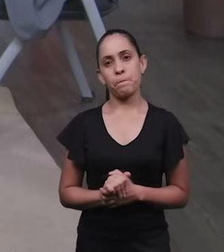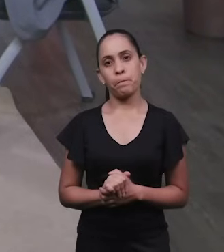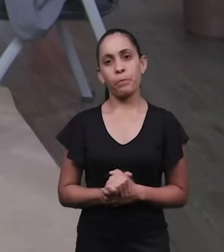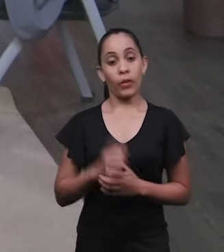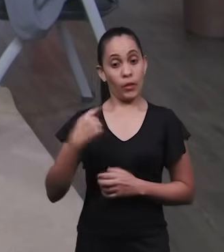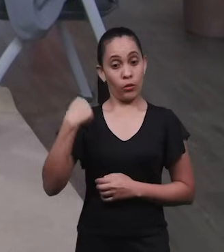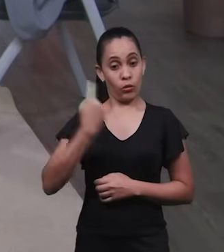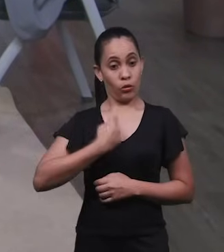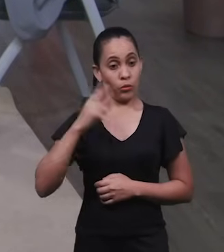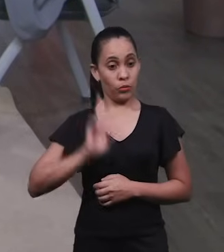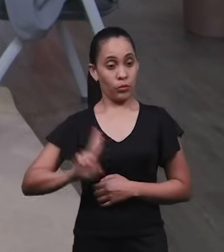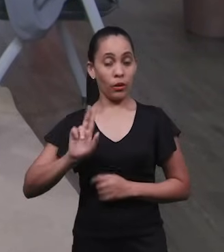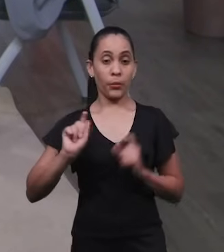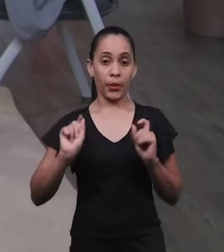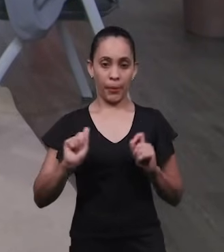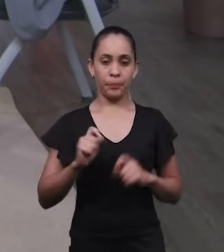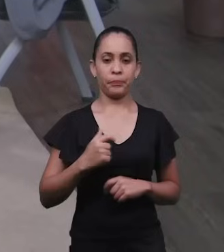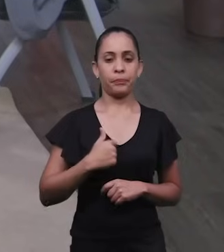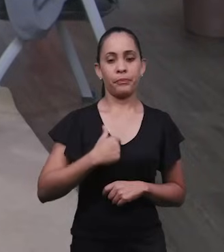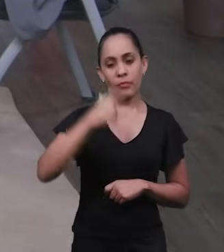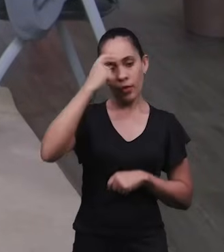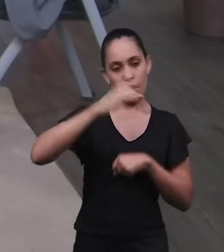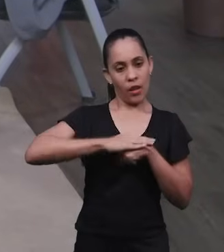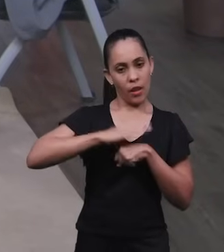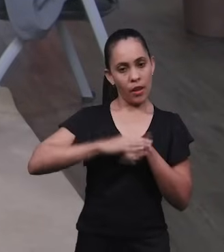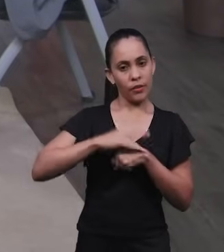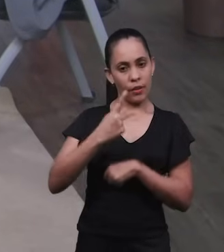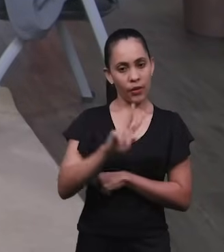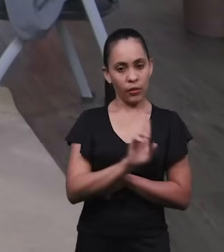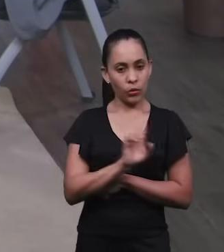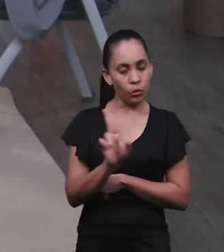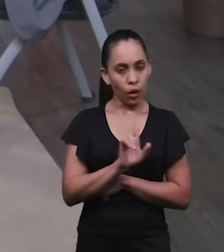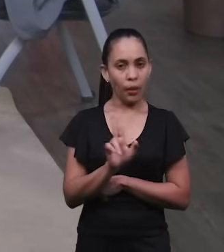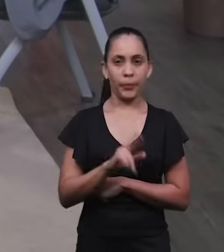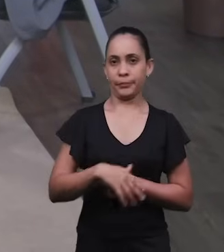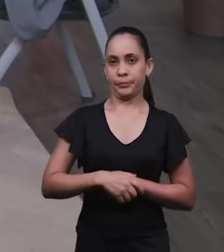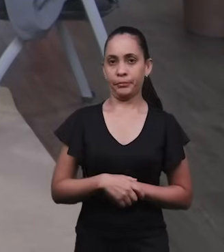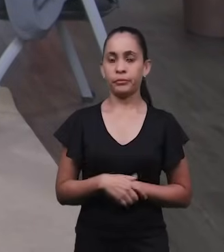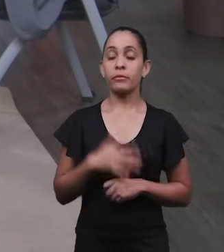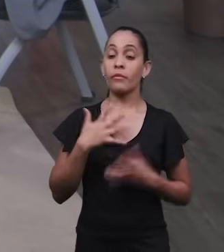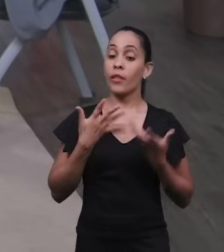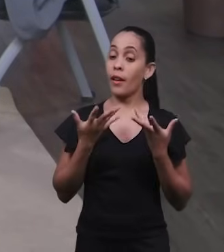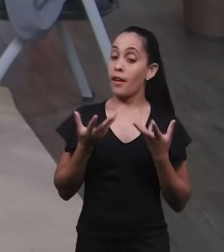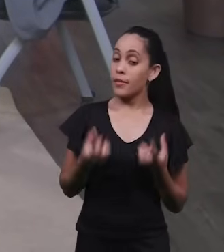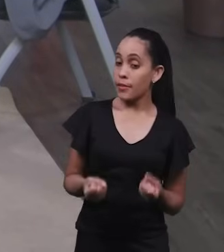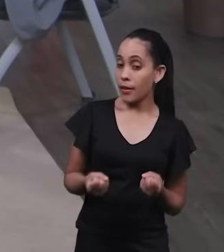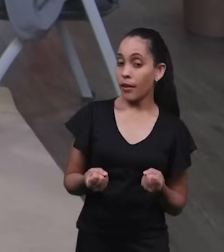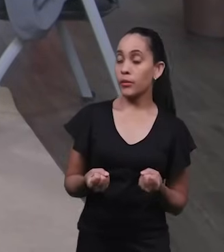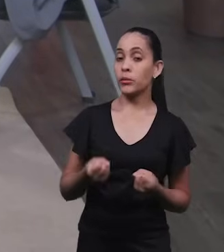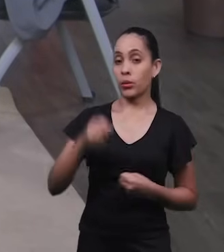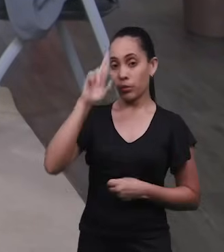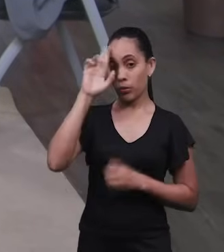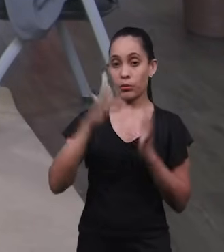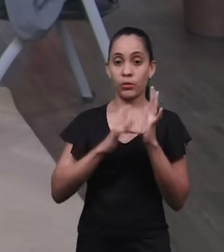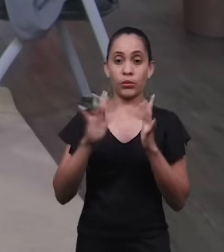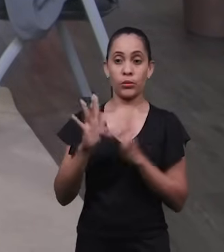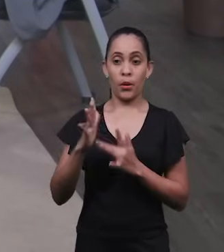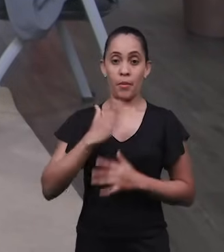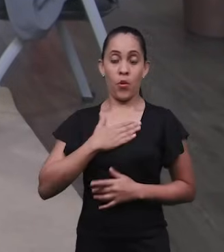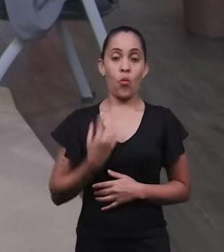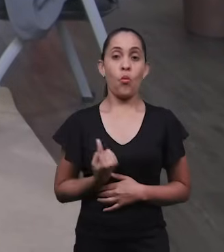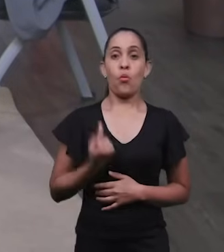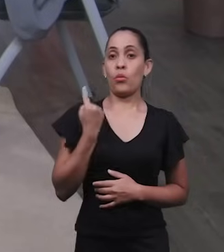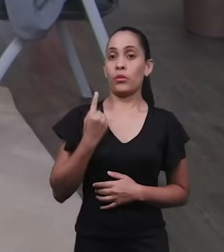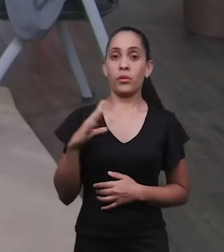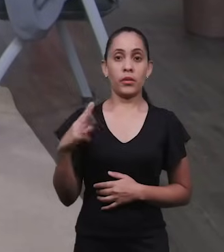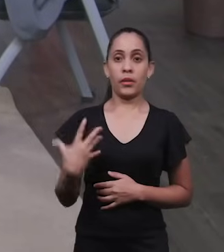A maneira que nós usamos ali foi, você vai repetir seu nome, eu fulano de tal, aceito ao Senhor Jesus Cristo como